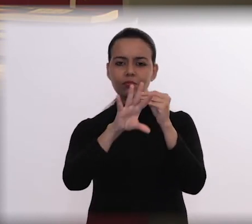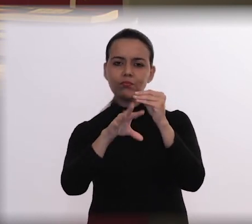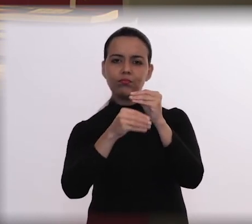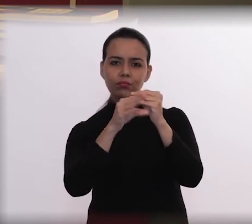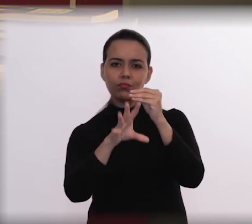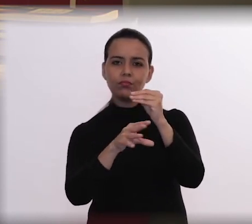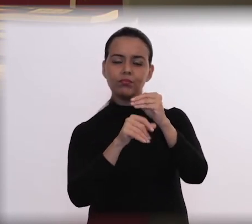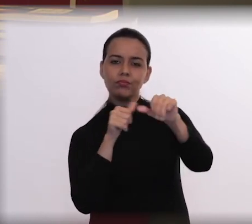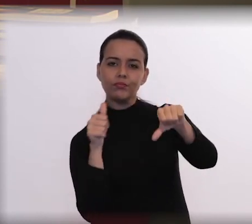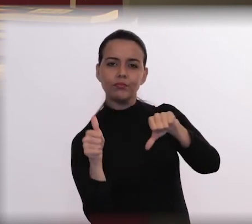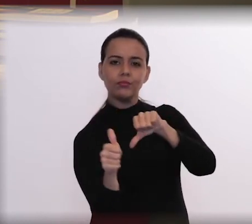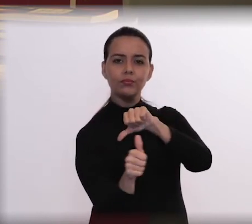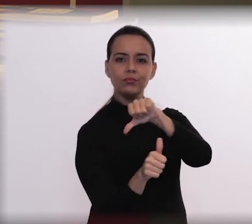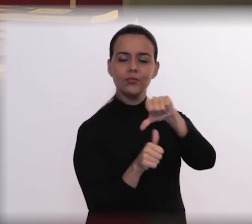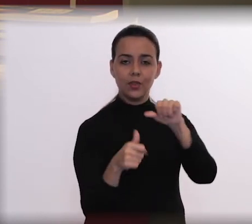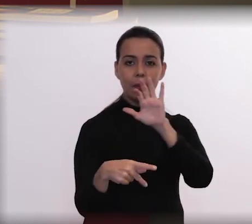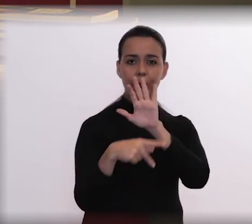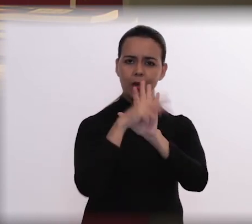uma particularidade